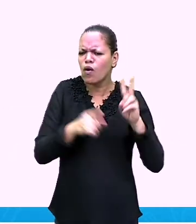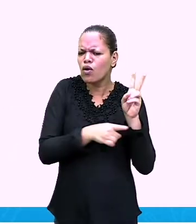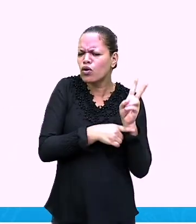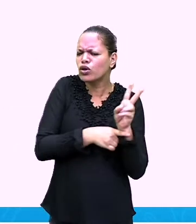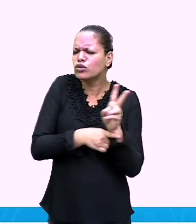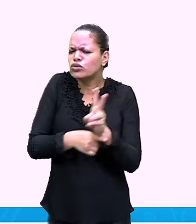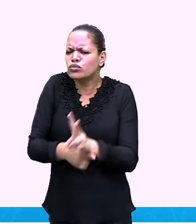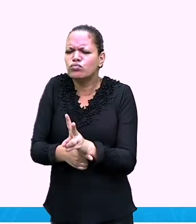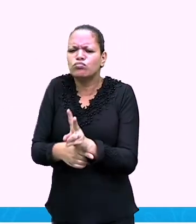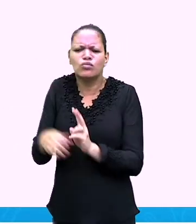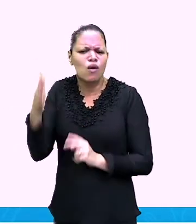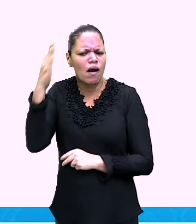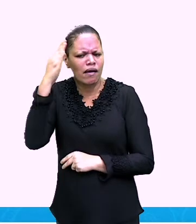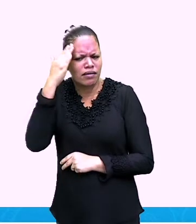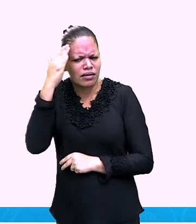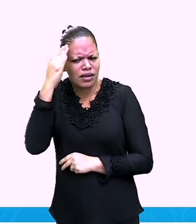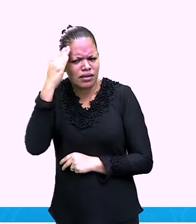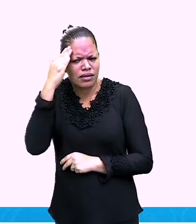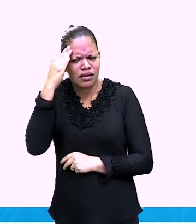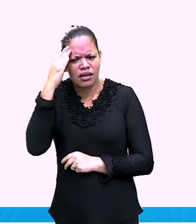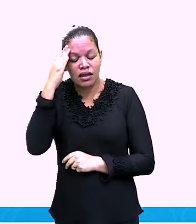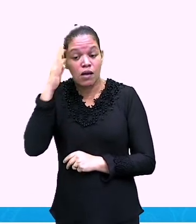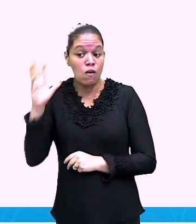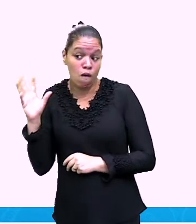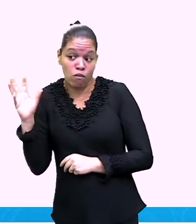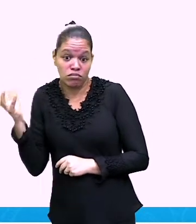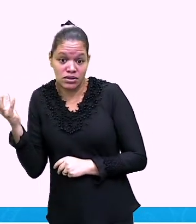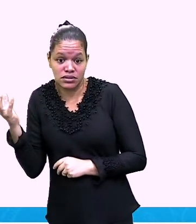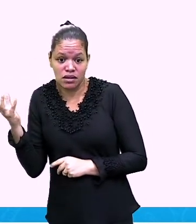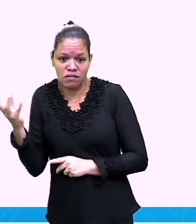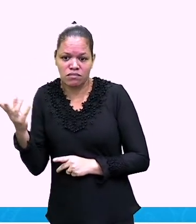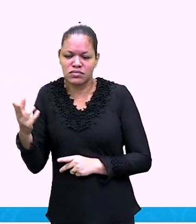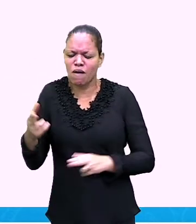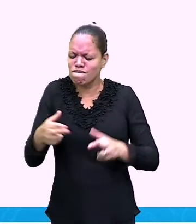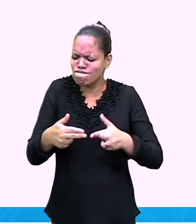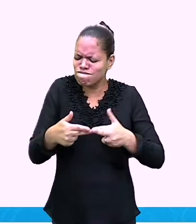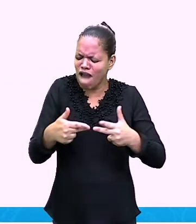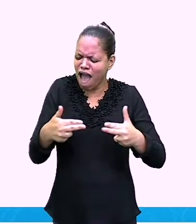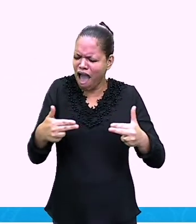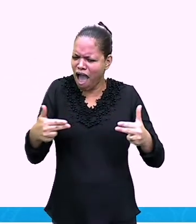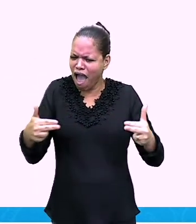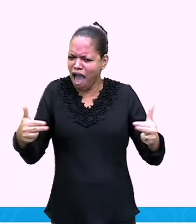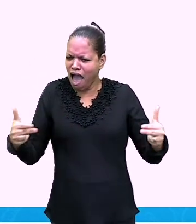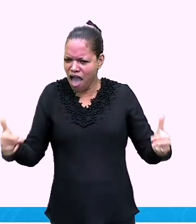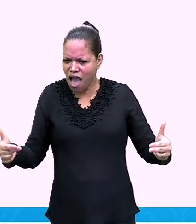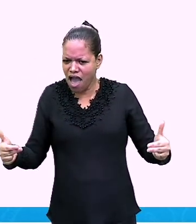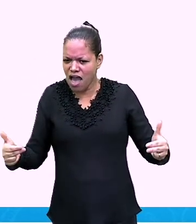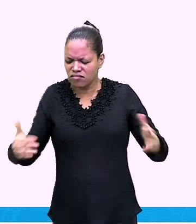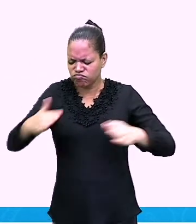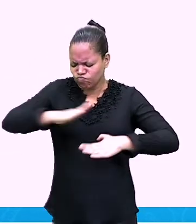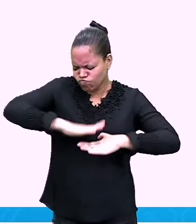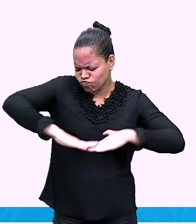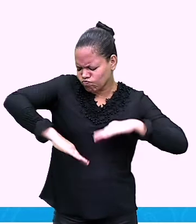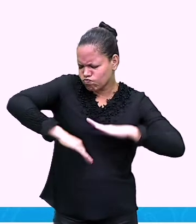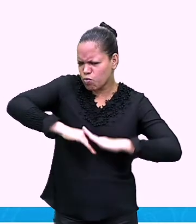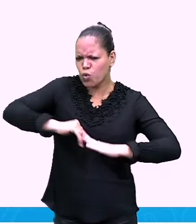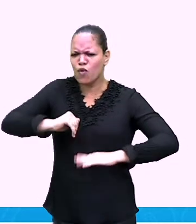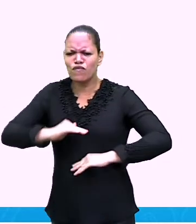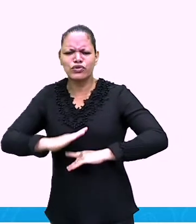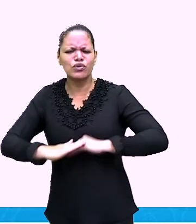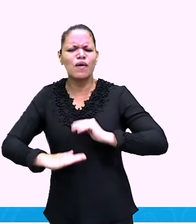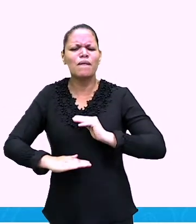coisas? Olha, tem vários profissionais, gente, é muito importante isso aí, vocês aprender que tem muita